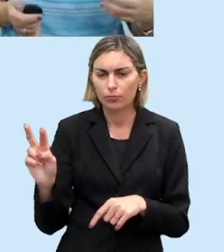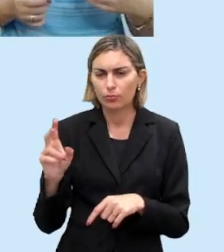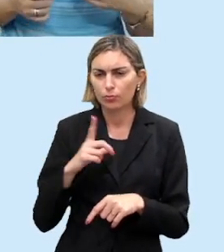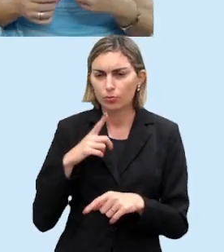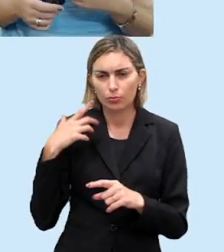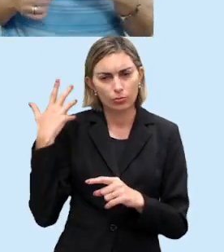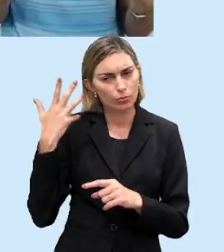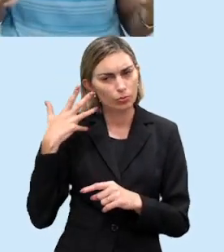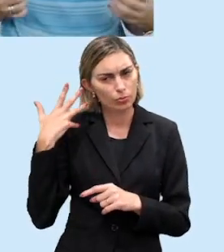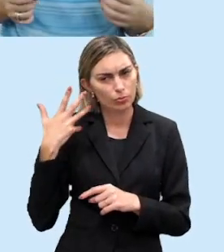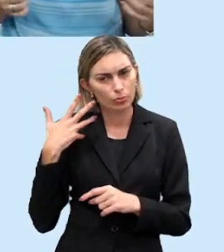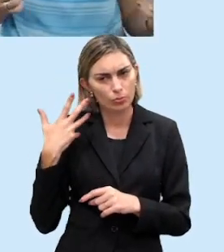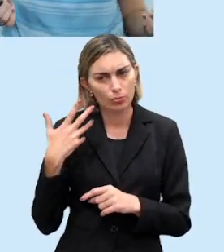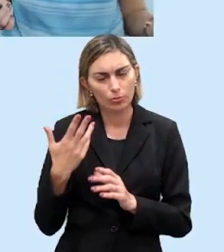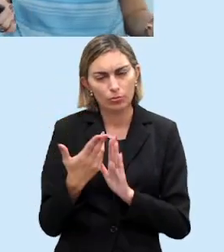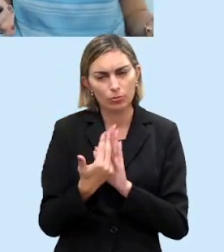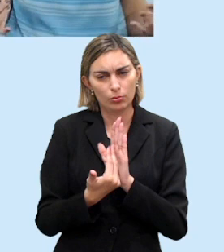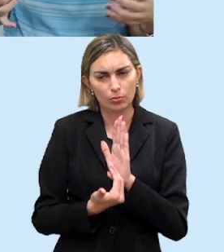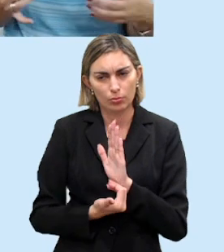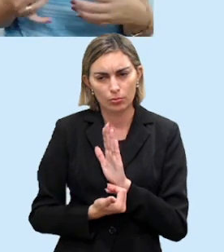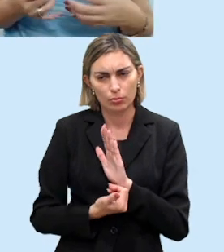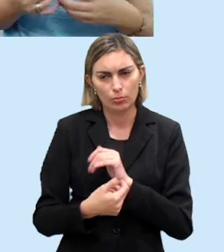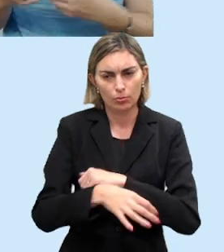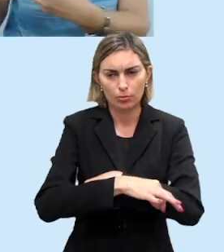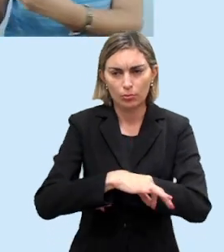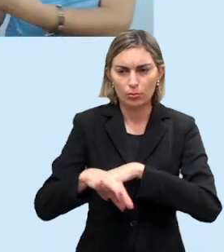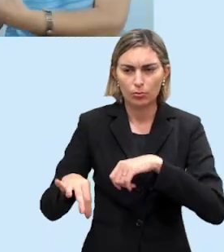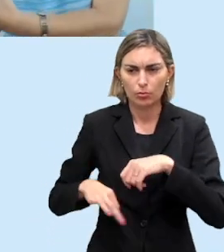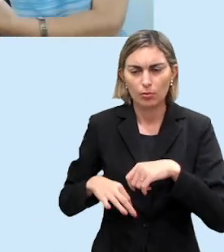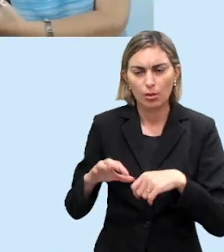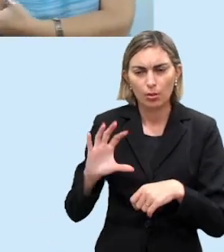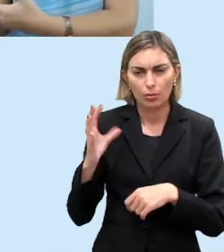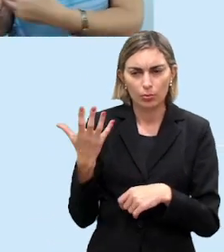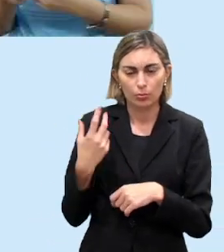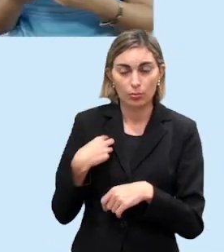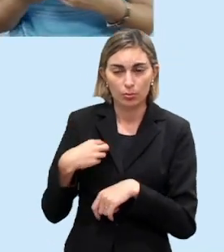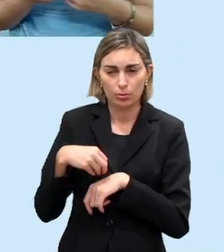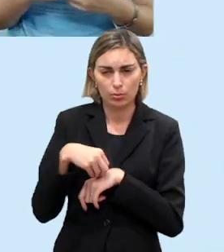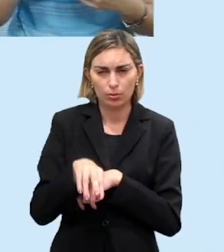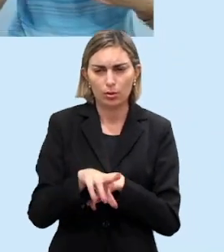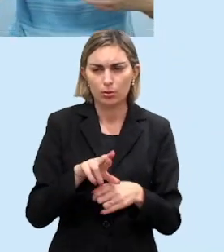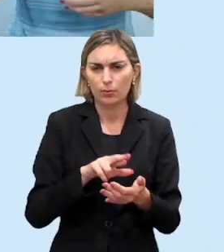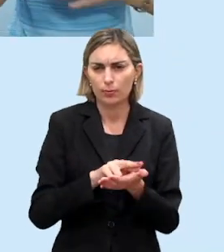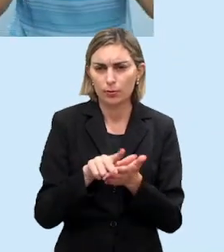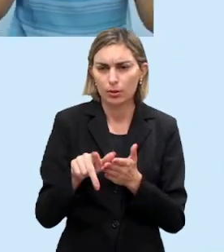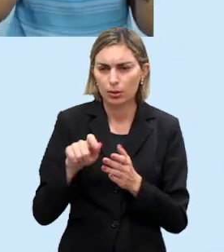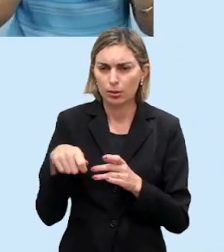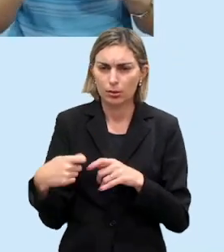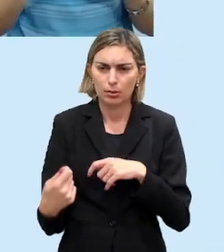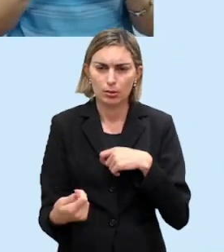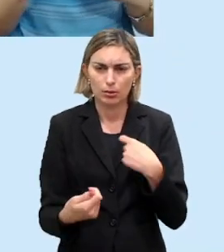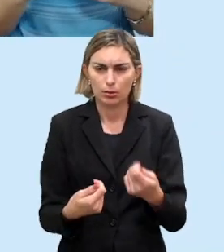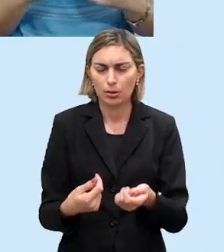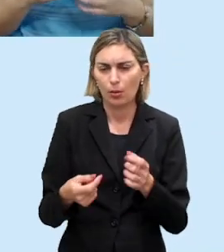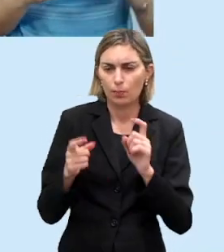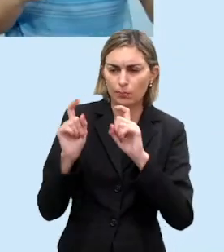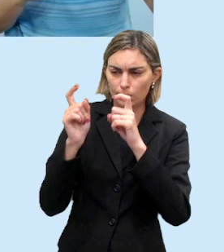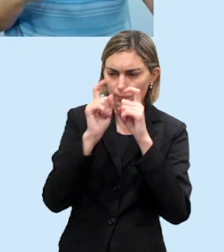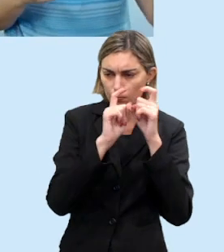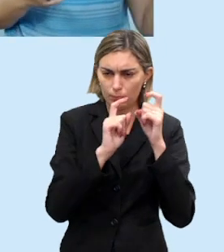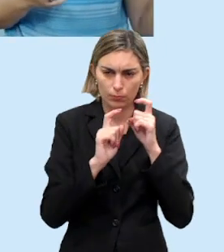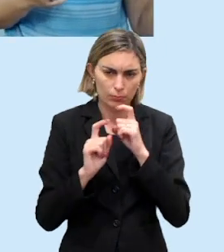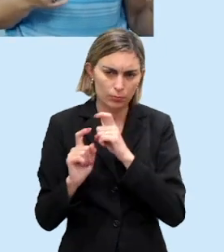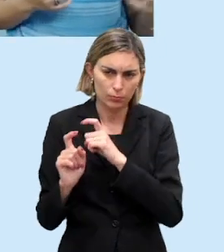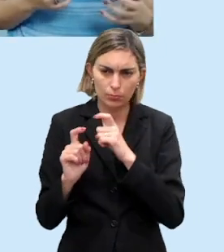discurso, né, gráfico, para que ele aconteça, ele vai ter que trazer uma série de signos, articulá-los, não é,